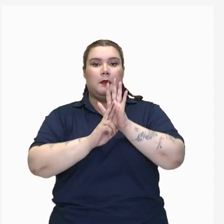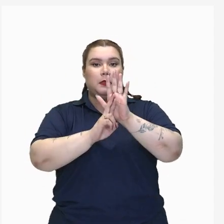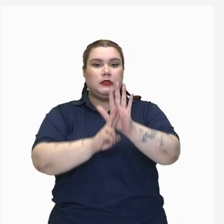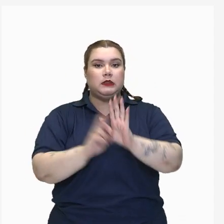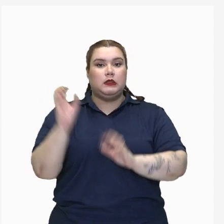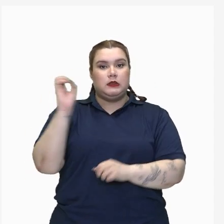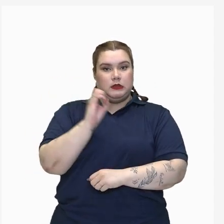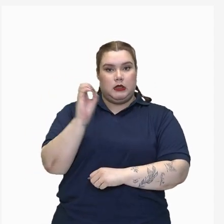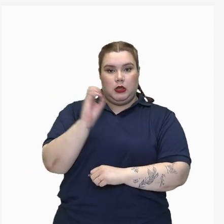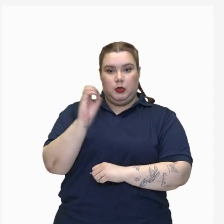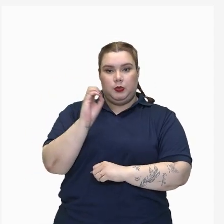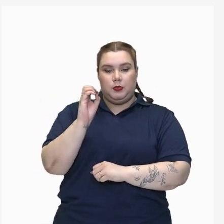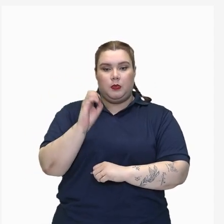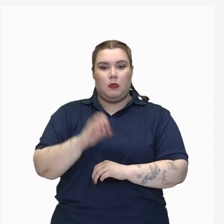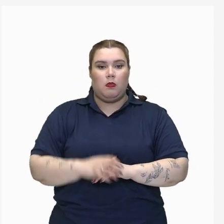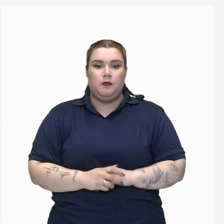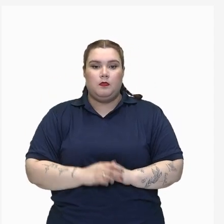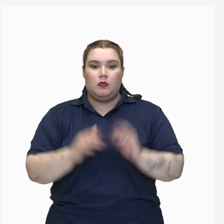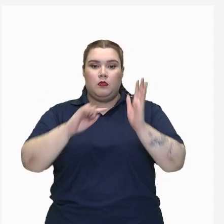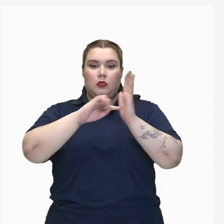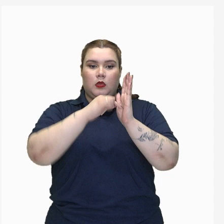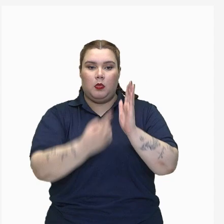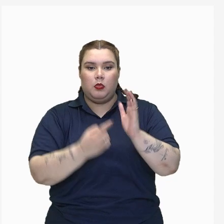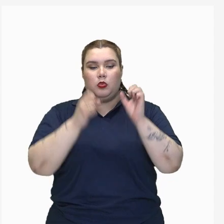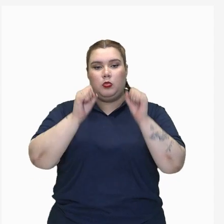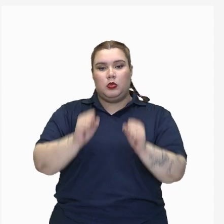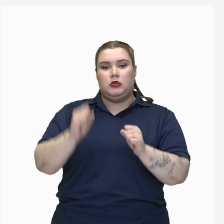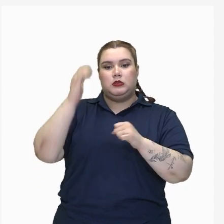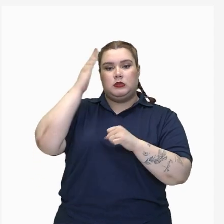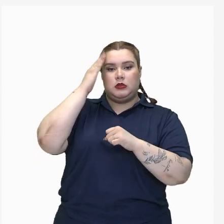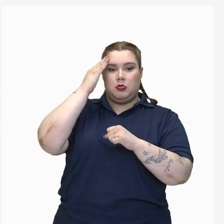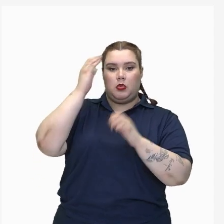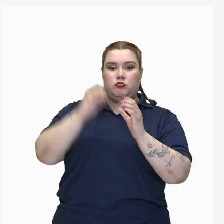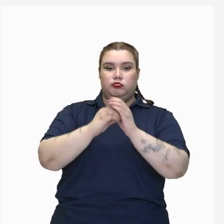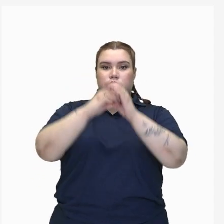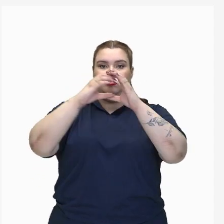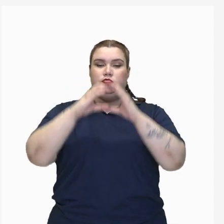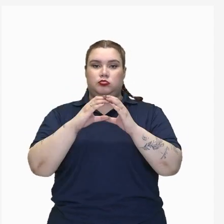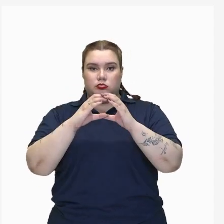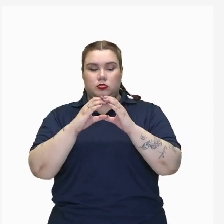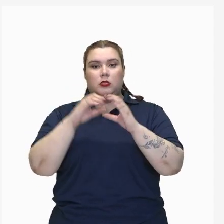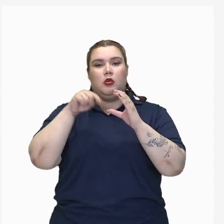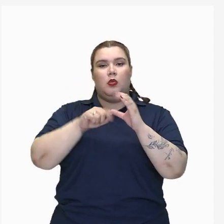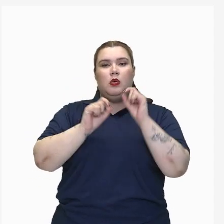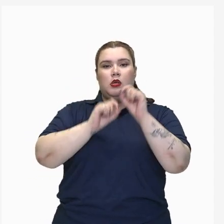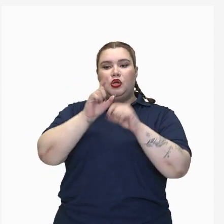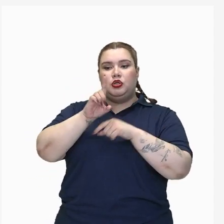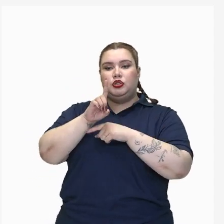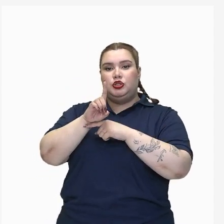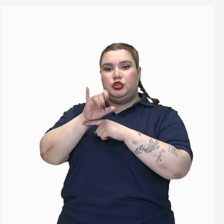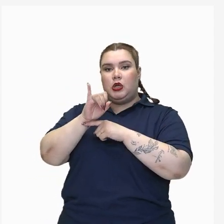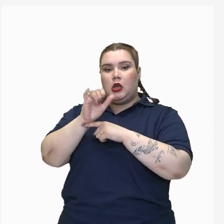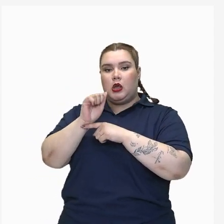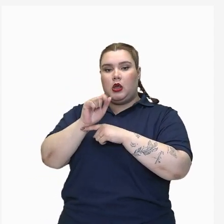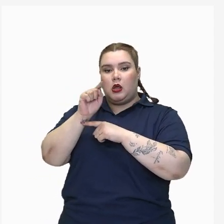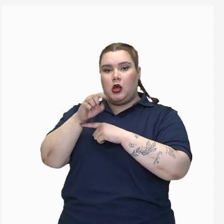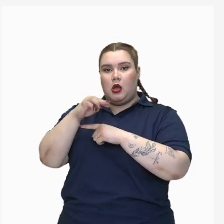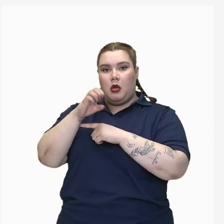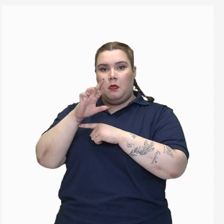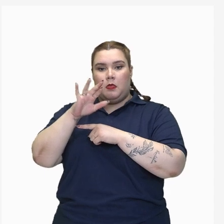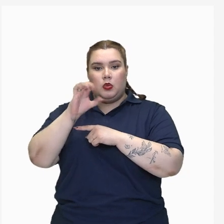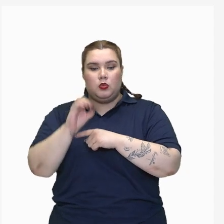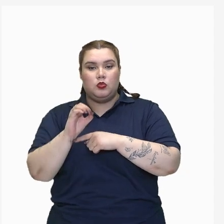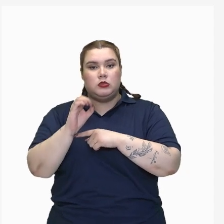zero. Um ponto também pode ser definido como uma esfera de diâmetro